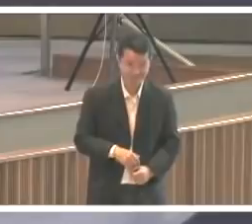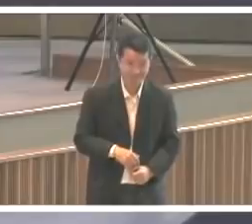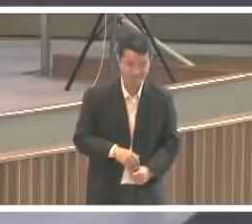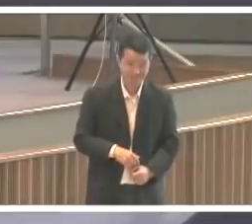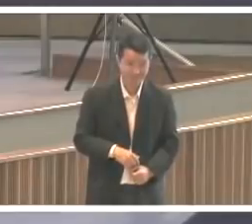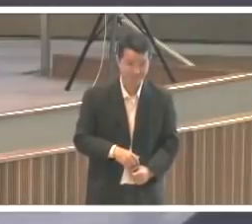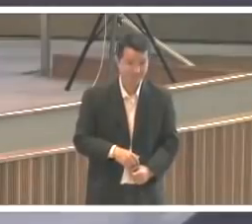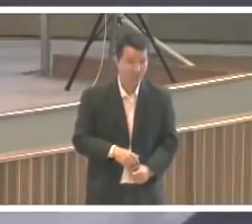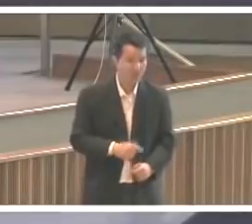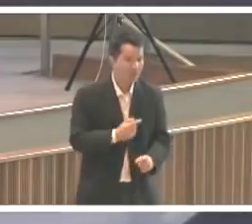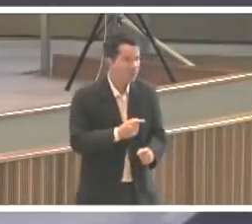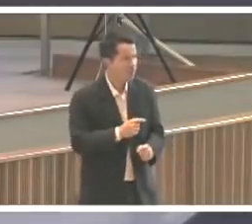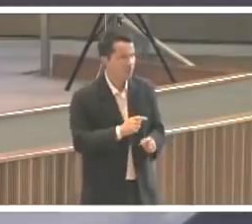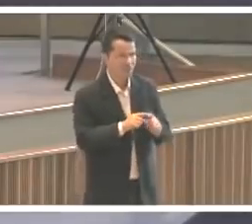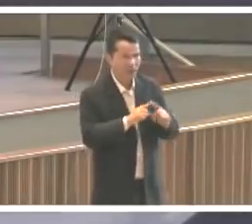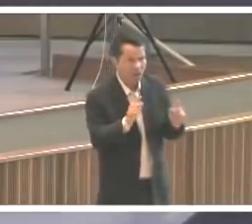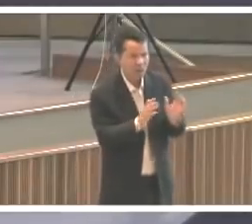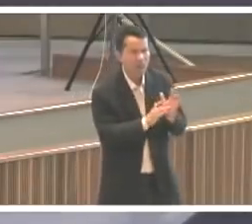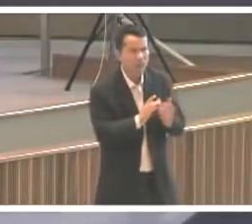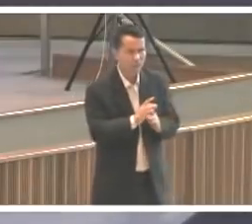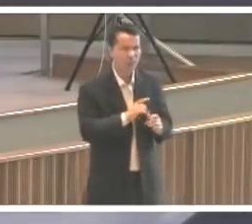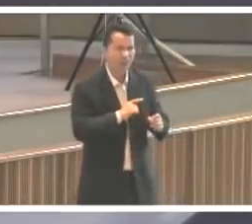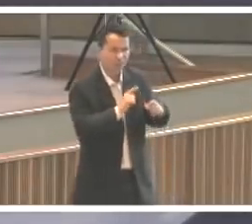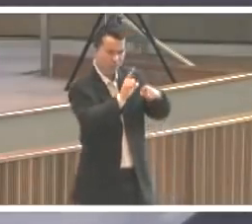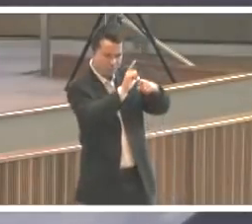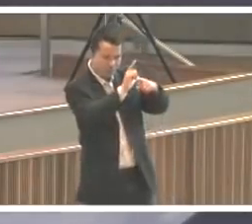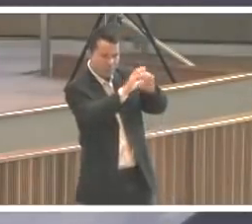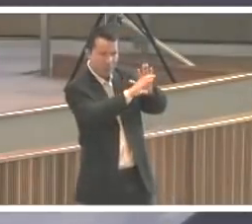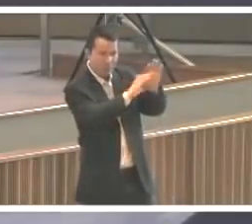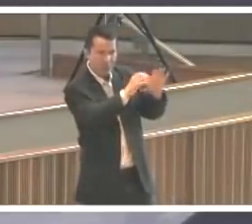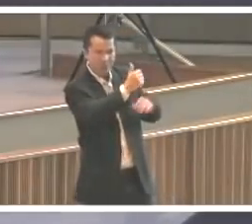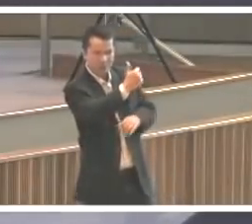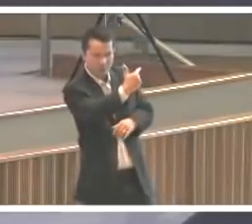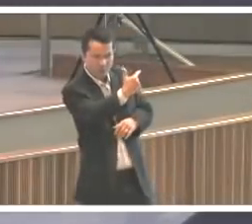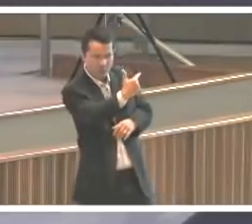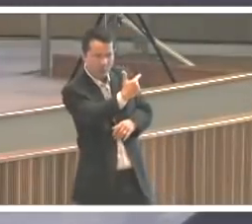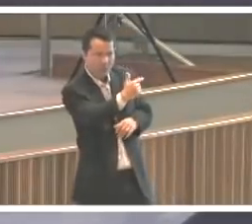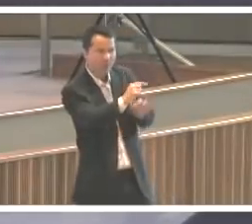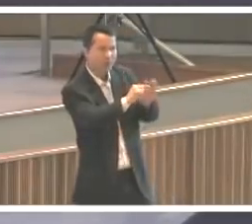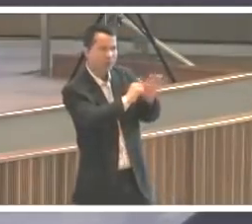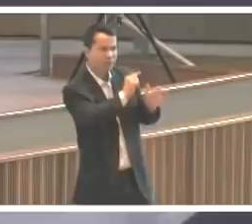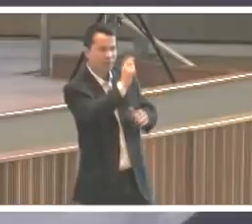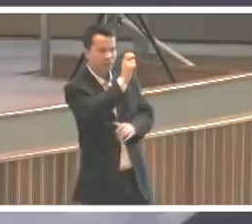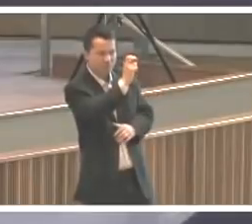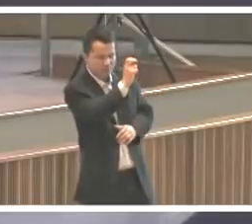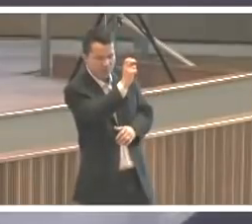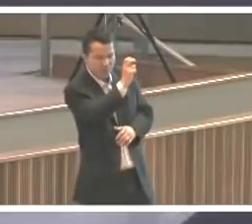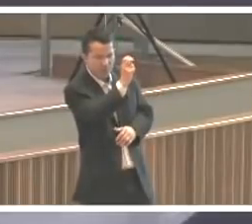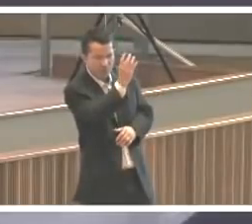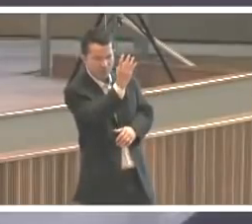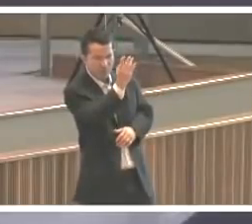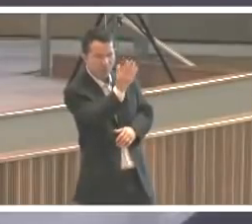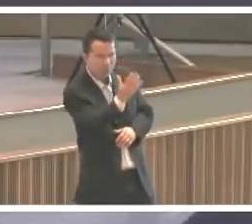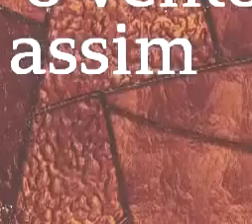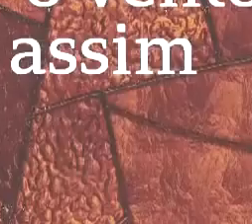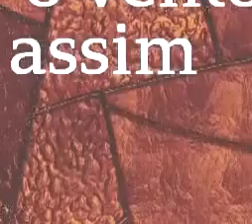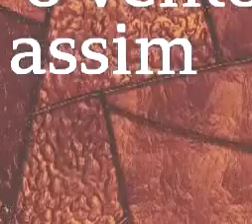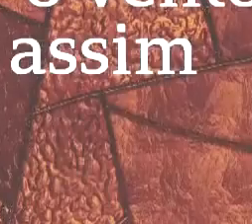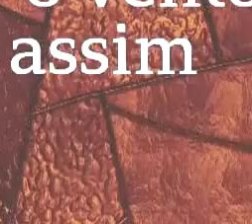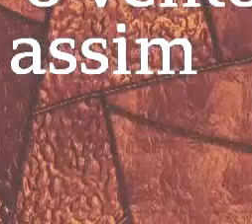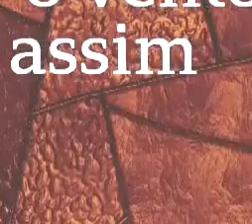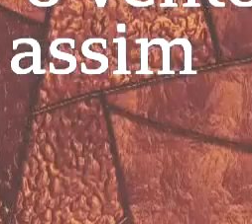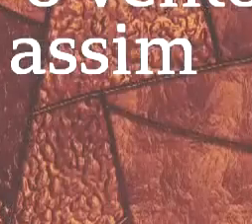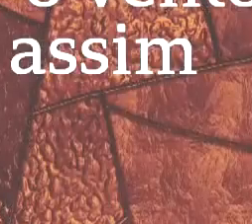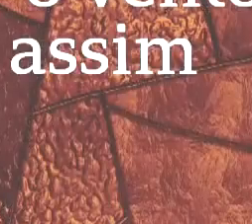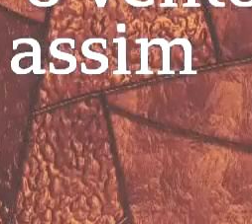nossa falta de visão. Ele vai dizer em Lucas 12, versos 54 até 56, dizia também